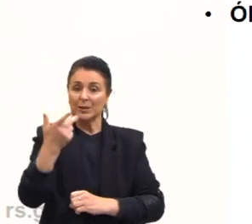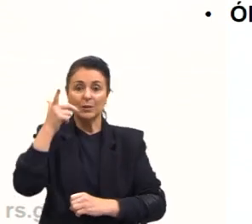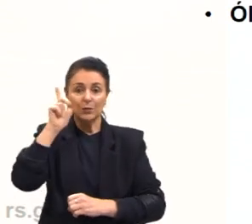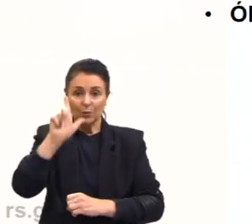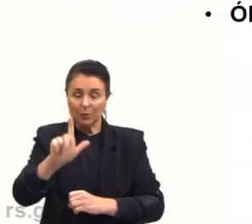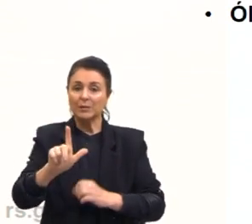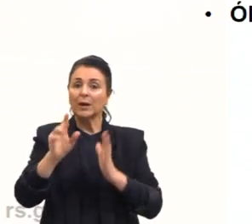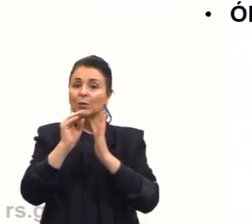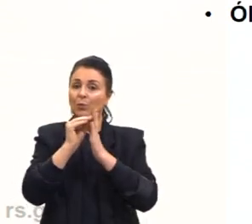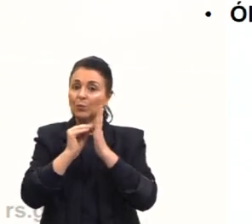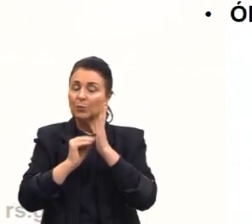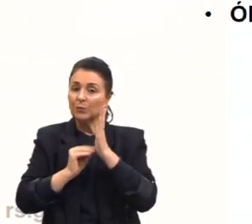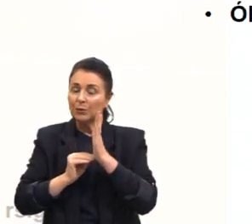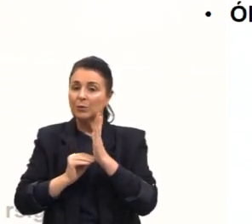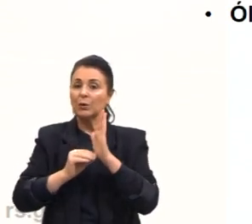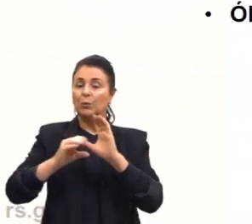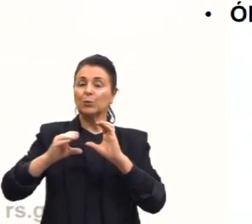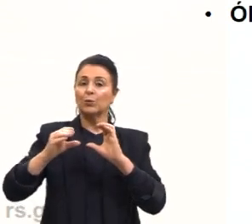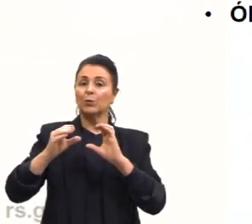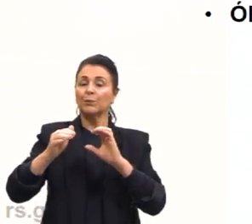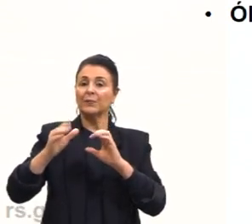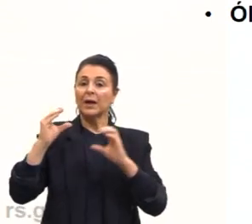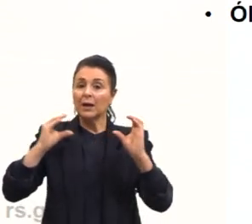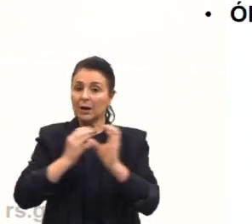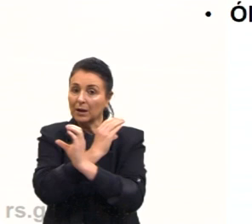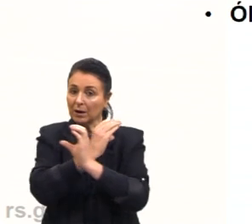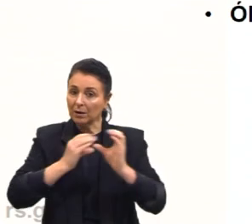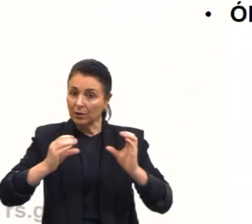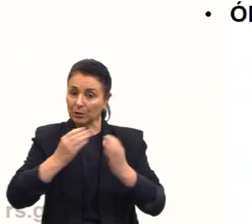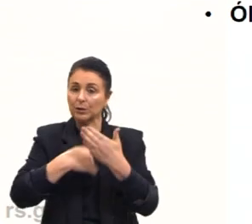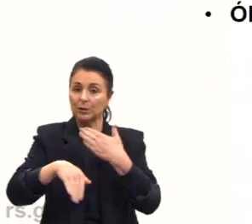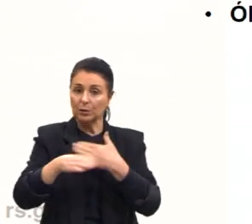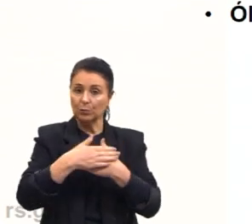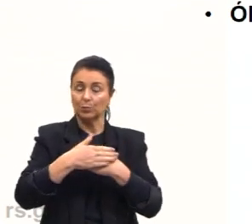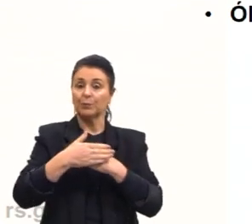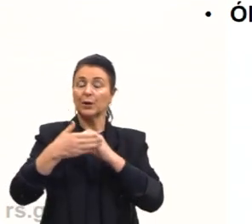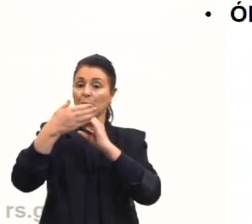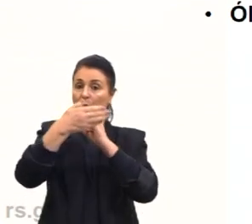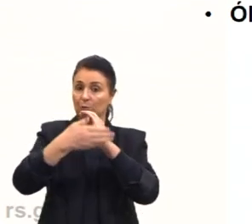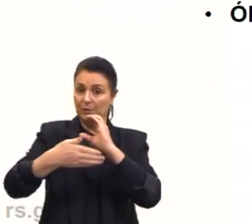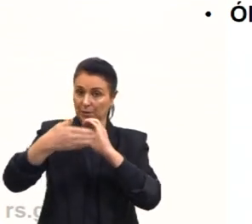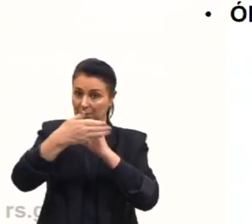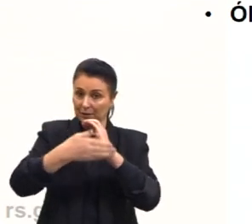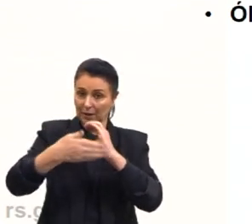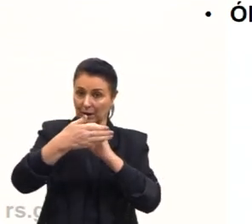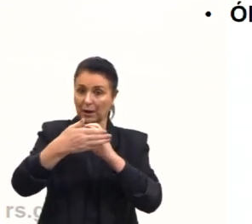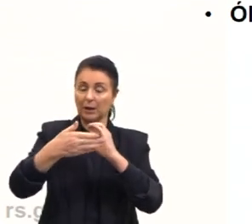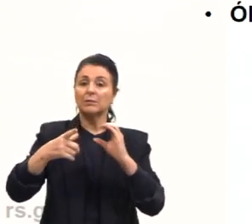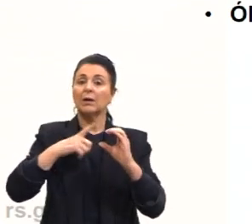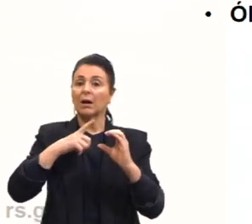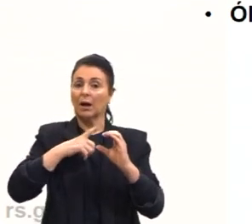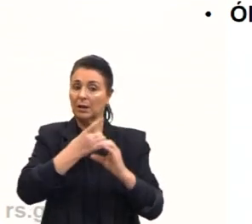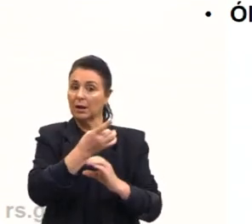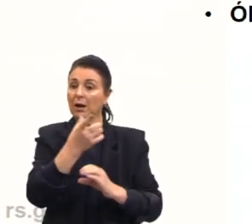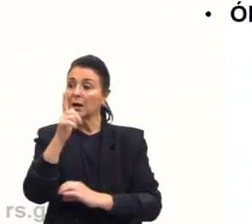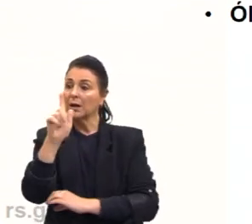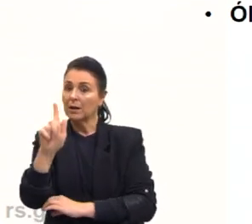calórico do alimento inteiro porque os carboidratos já se sabe que para cada grama de carboidrato